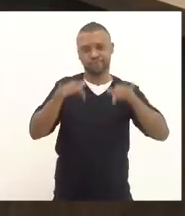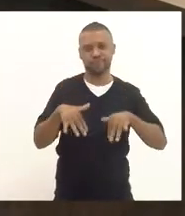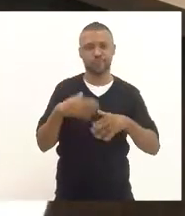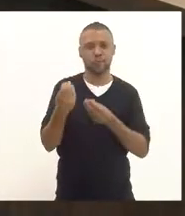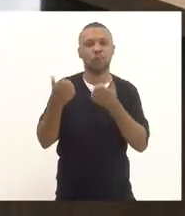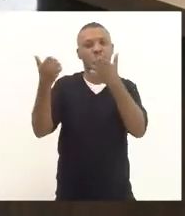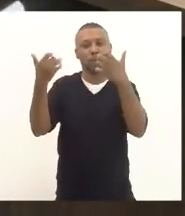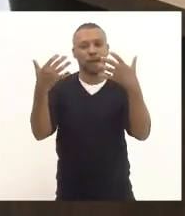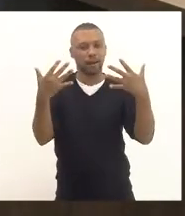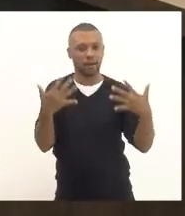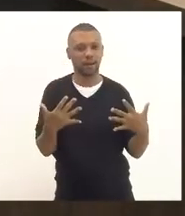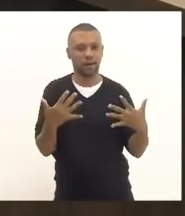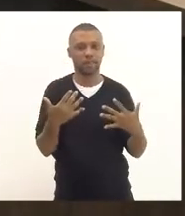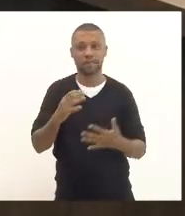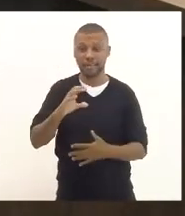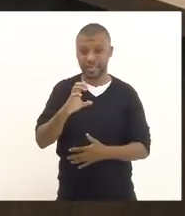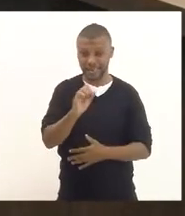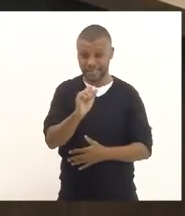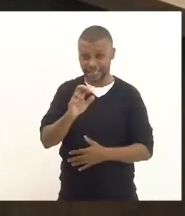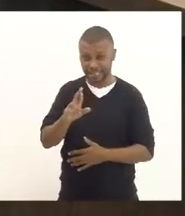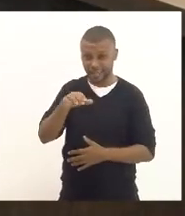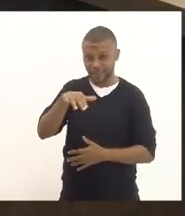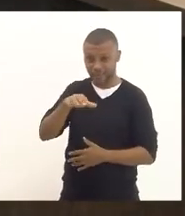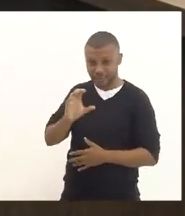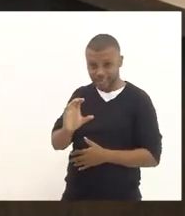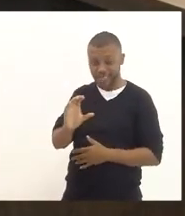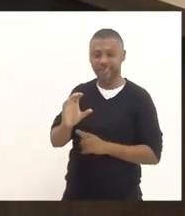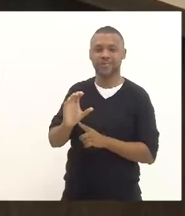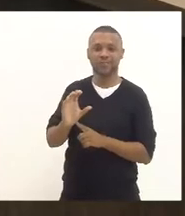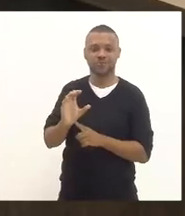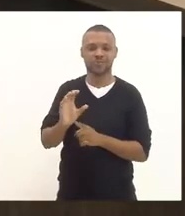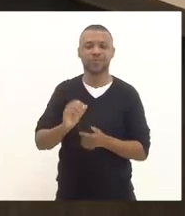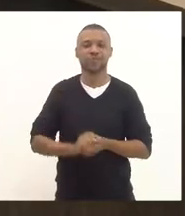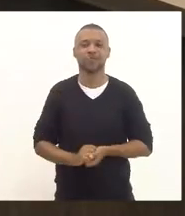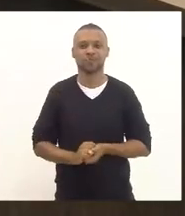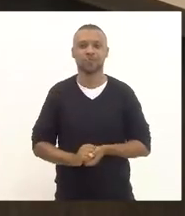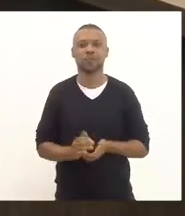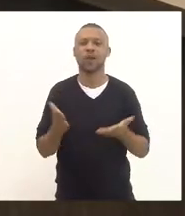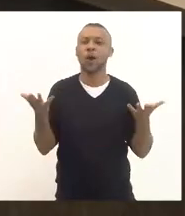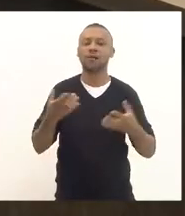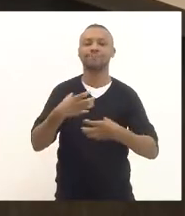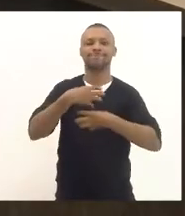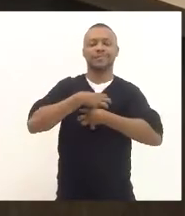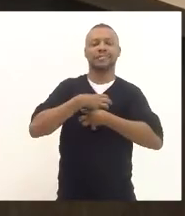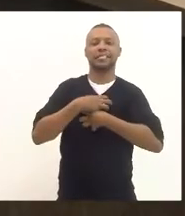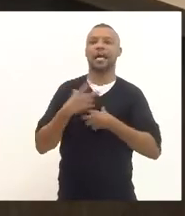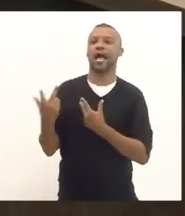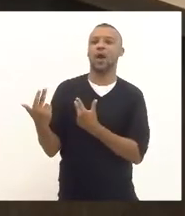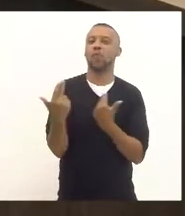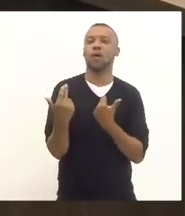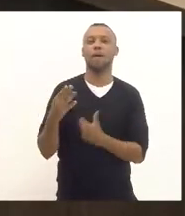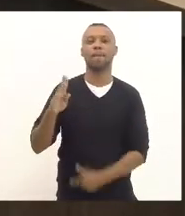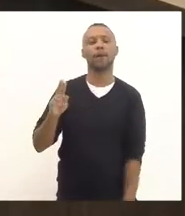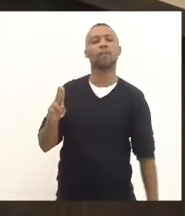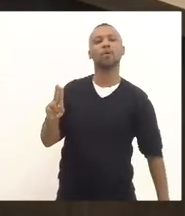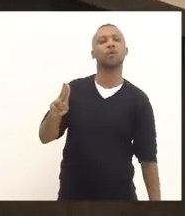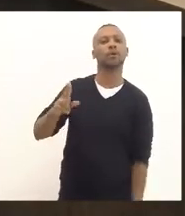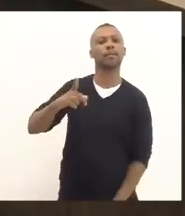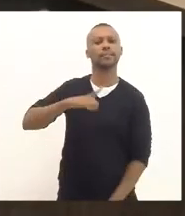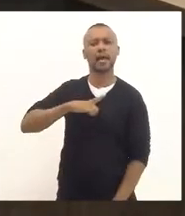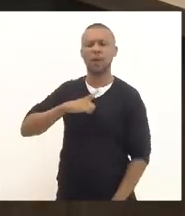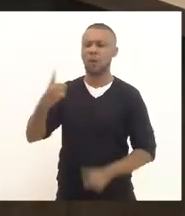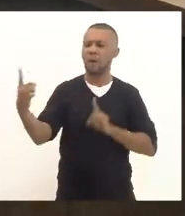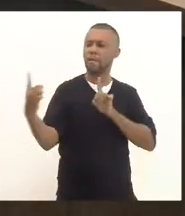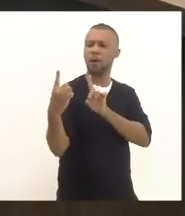como fala se assar e me se Deputado waldeck Carneiro é que hoje eu me sinto tipo babo vem um racista de